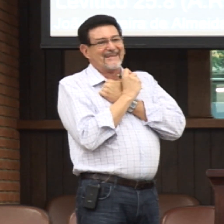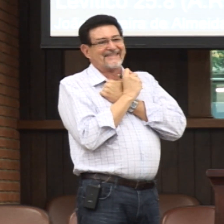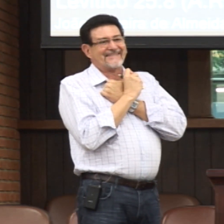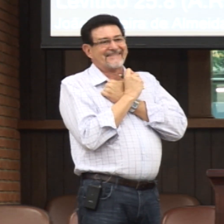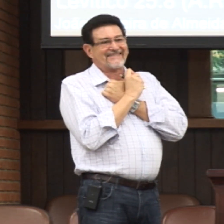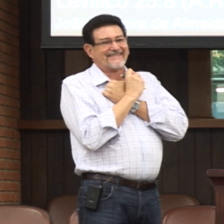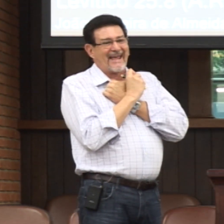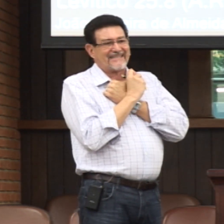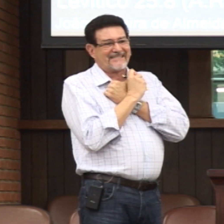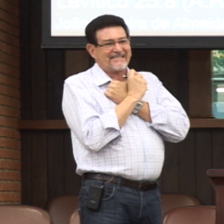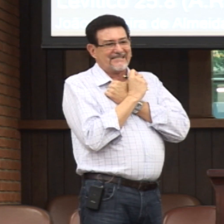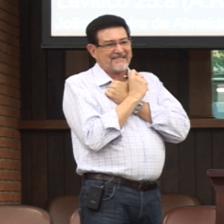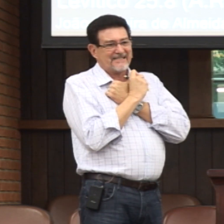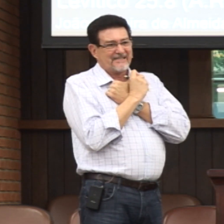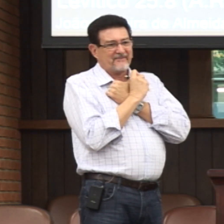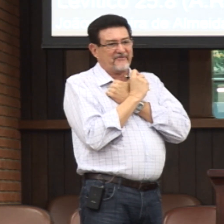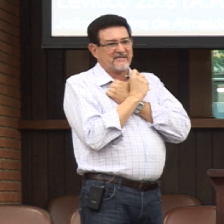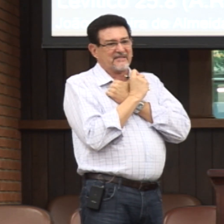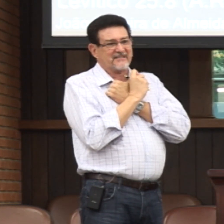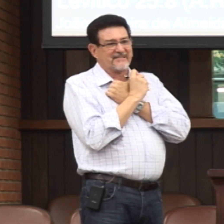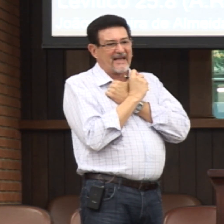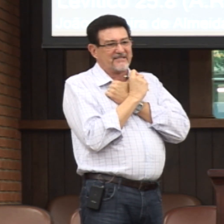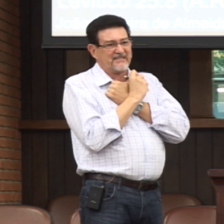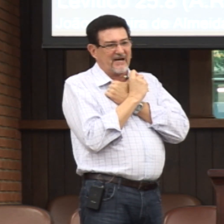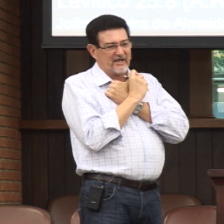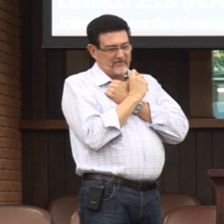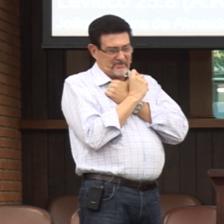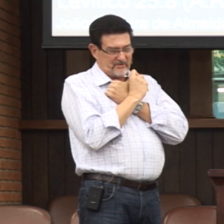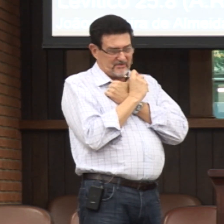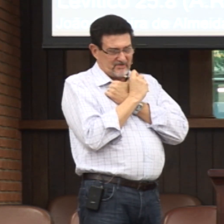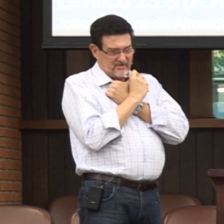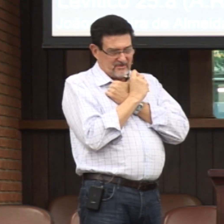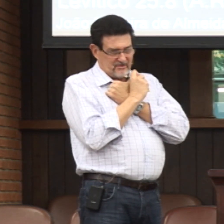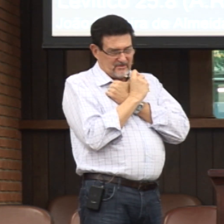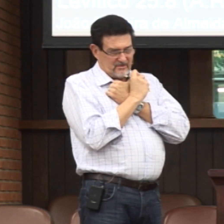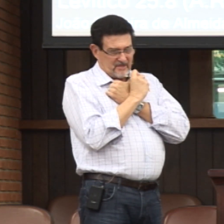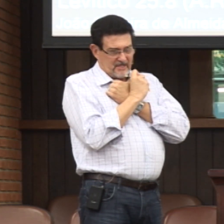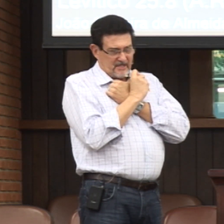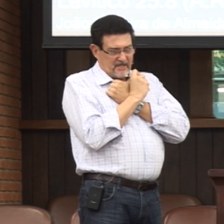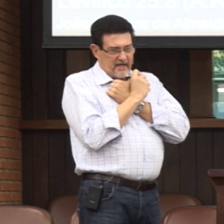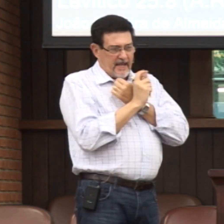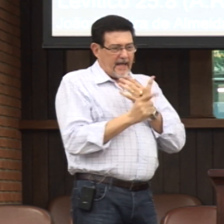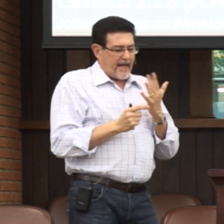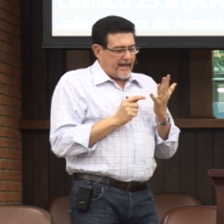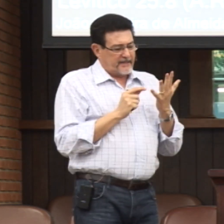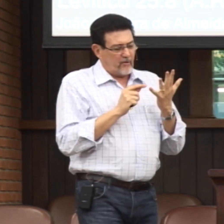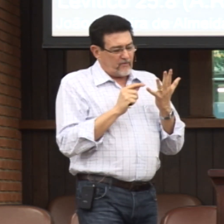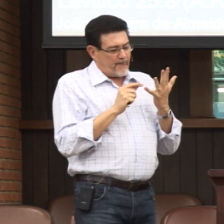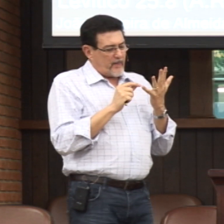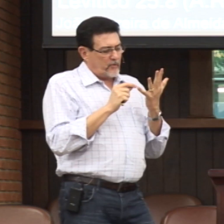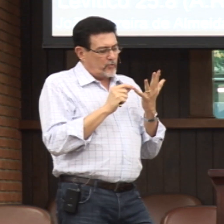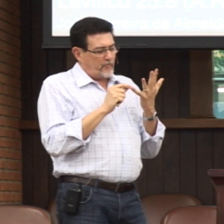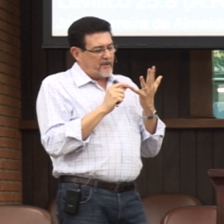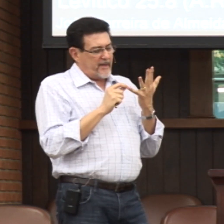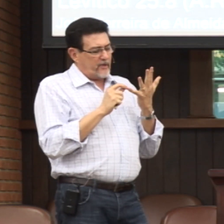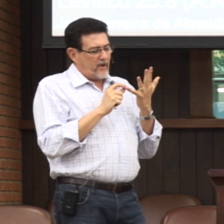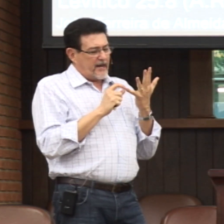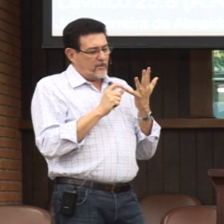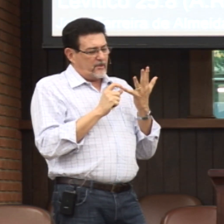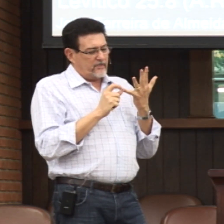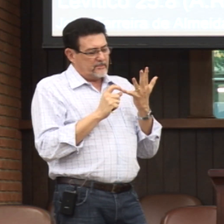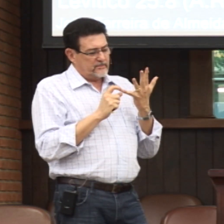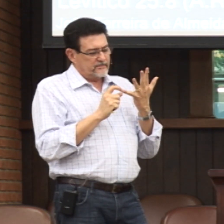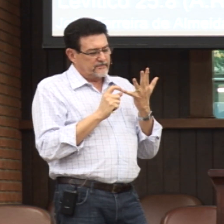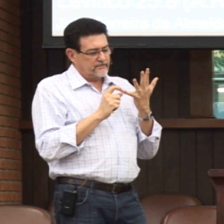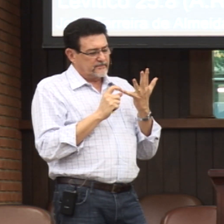de cada sete vezes sete anos então no primeiro